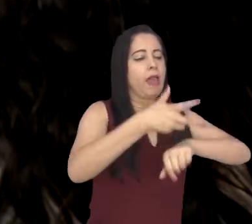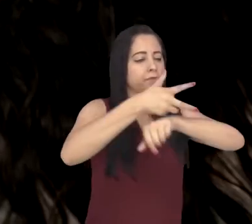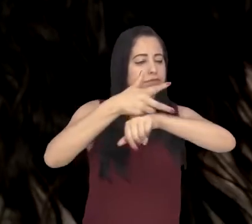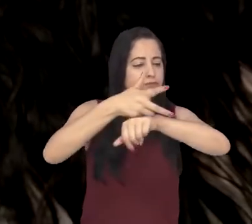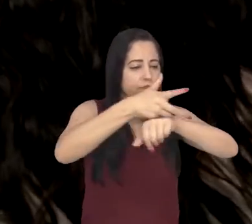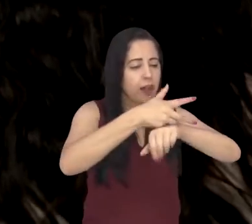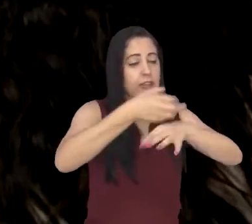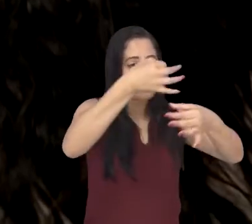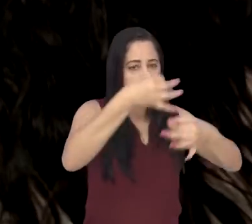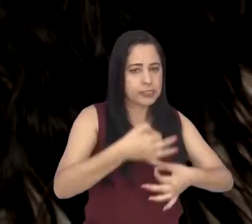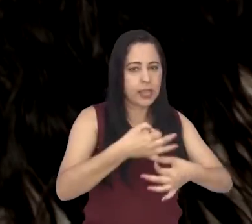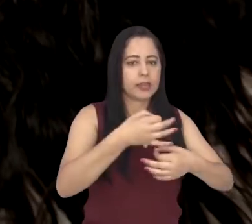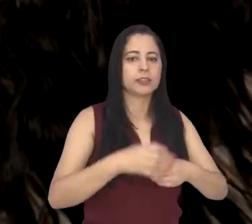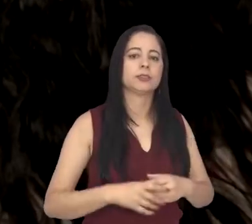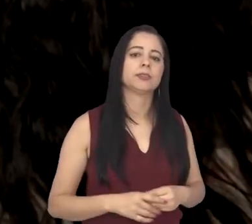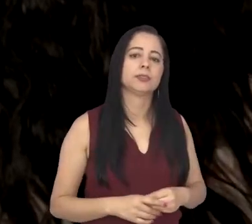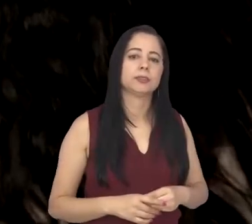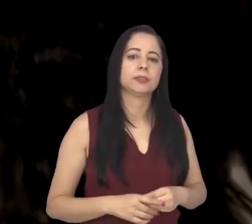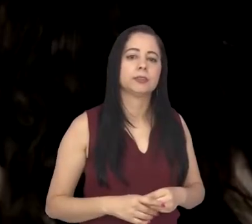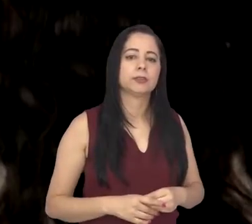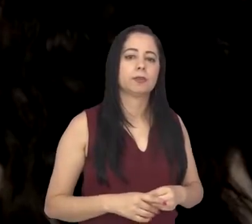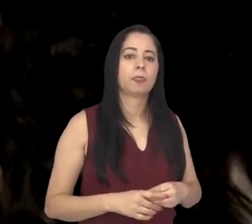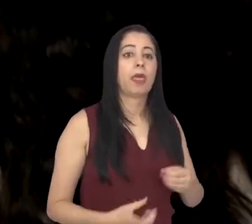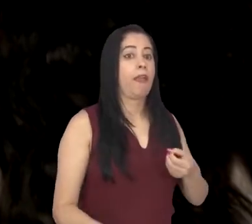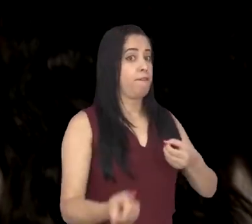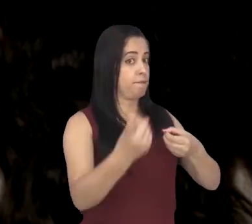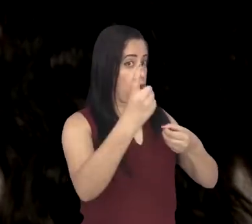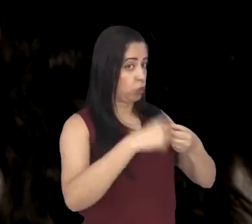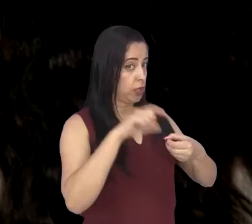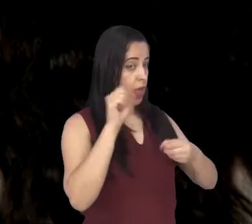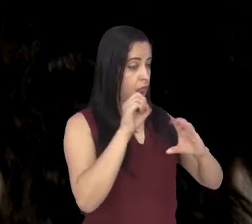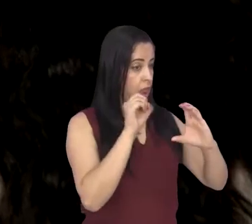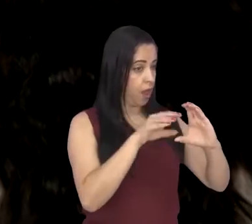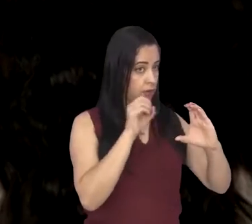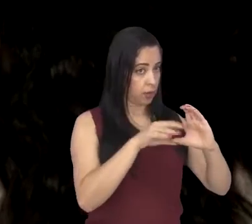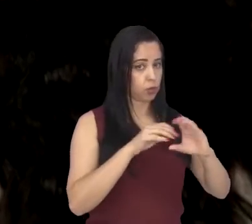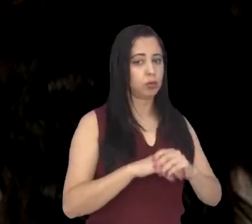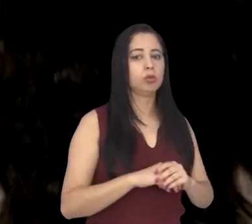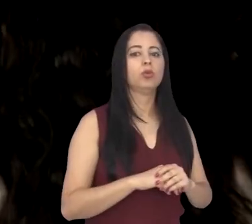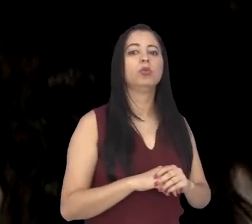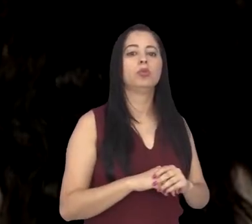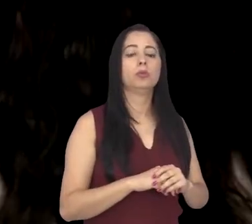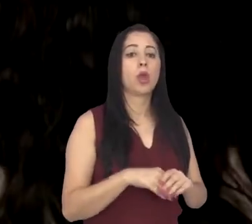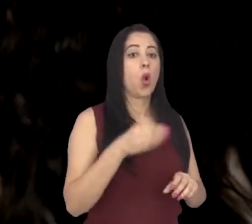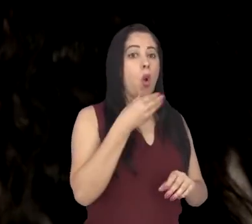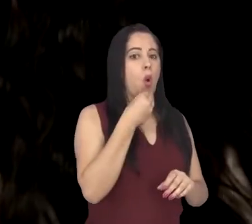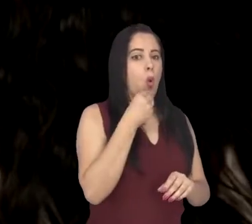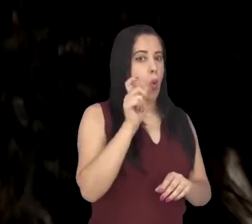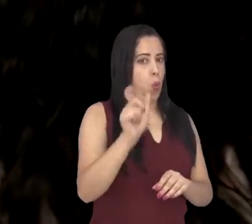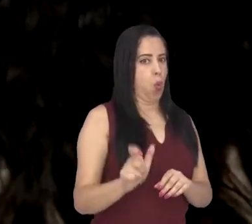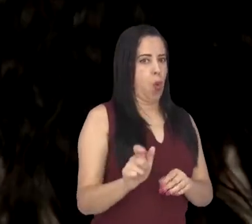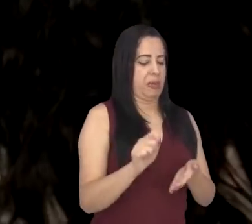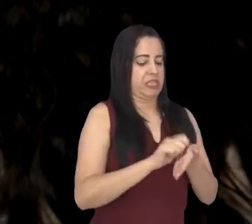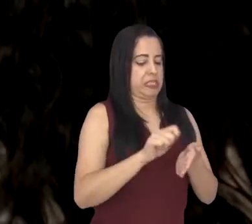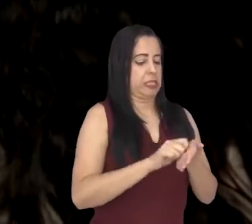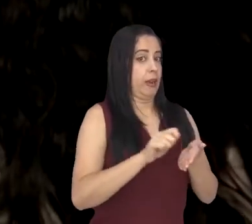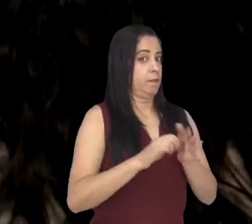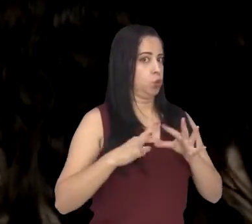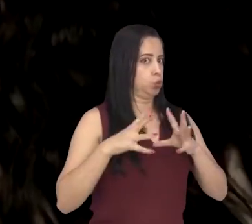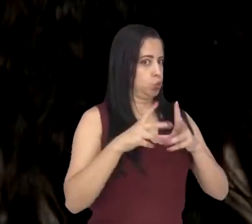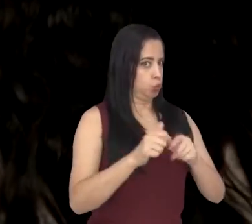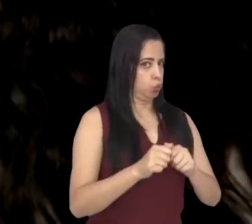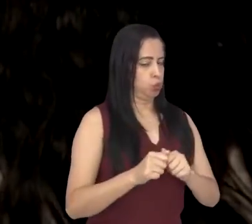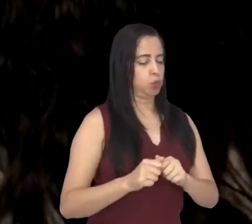conformes. E voltei para a redação, ele escreveu o off, não confia em mim, para mim ler